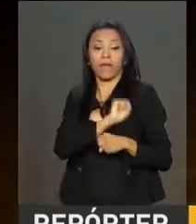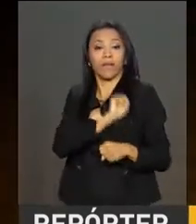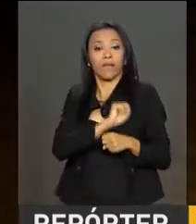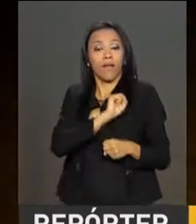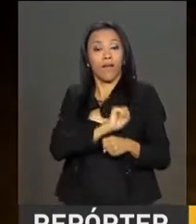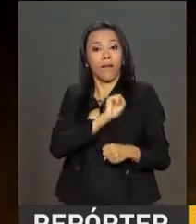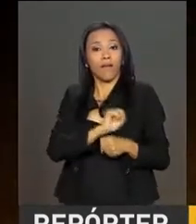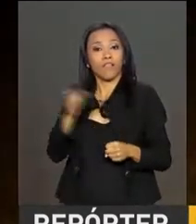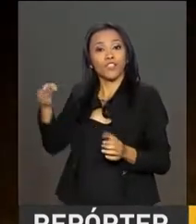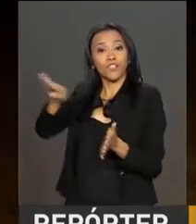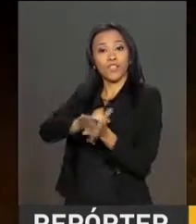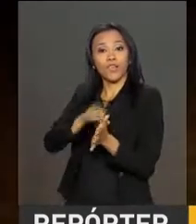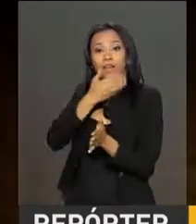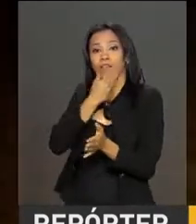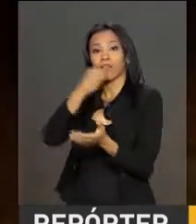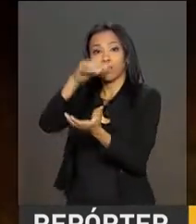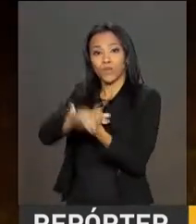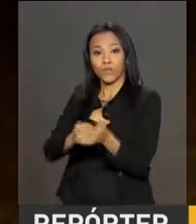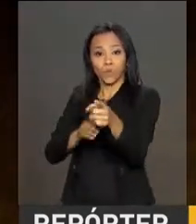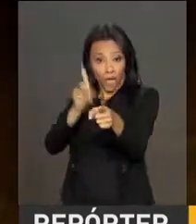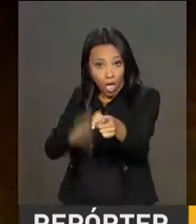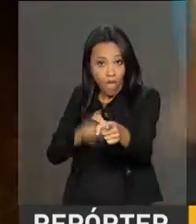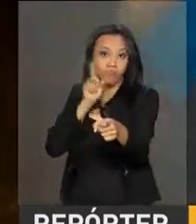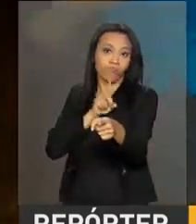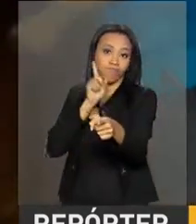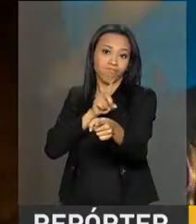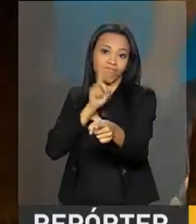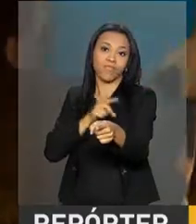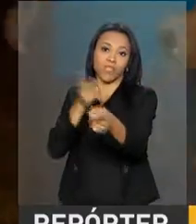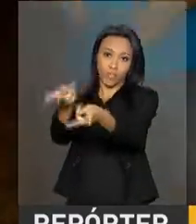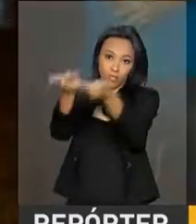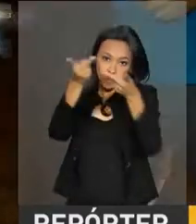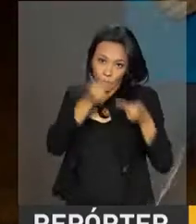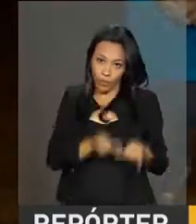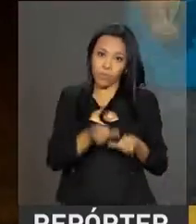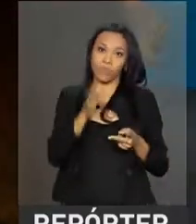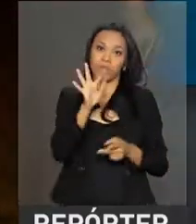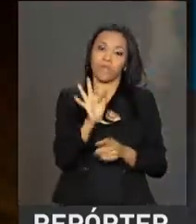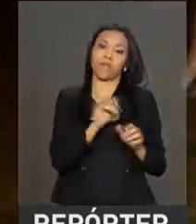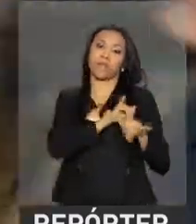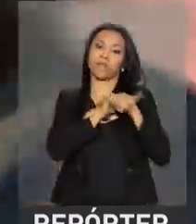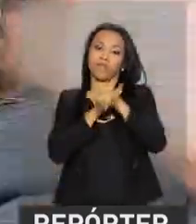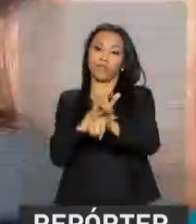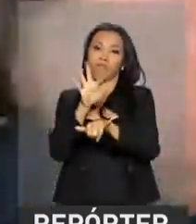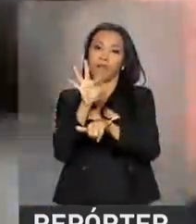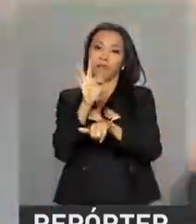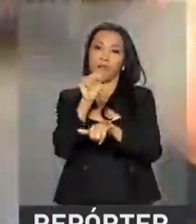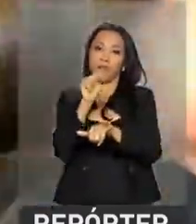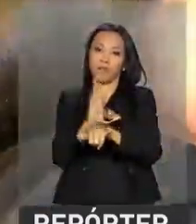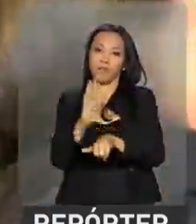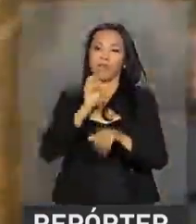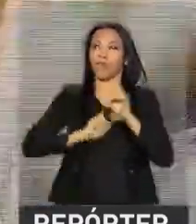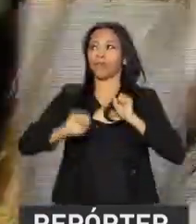Brasília a chegada do esposo americano, trazido pela FAB, e não escondia a ansiedade.